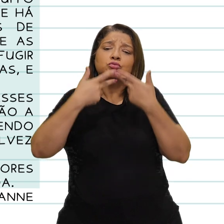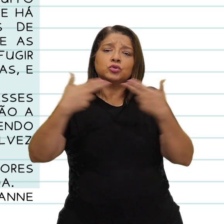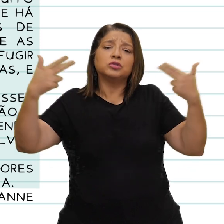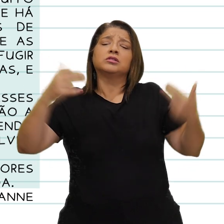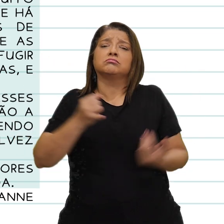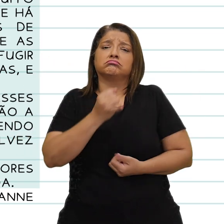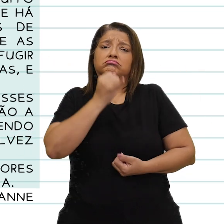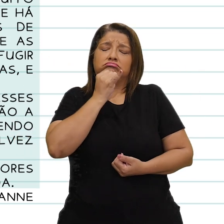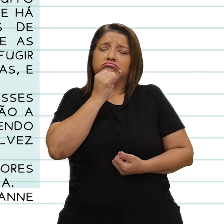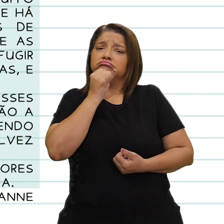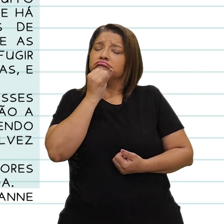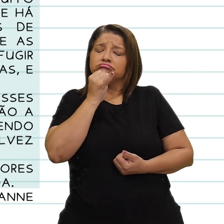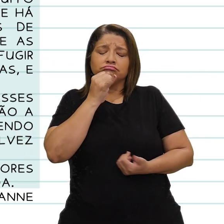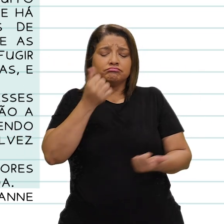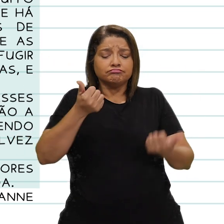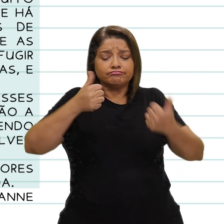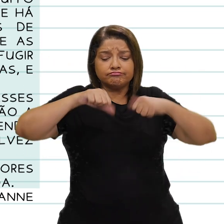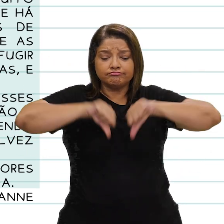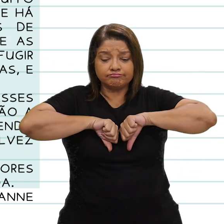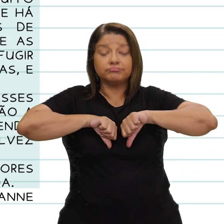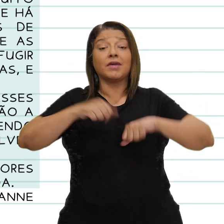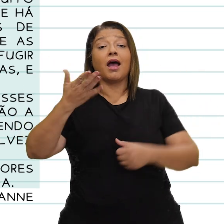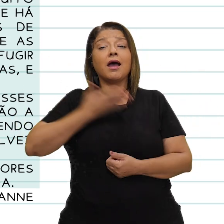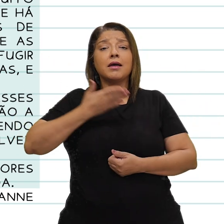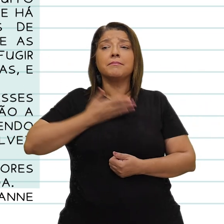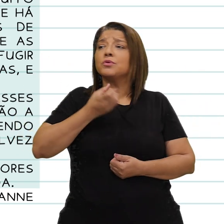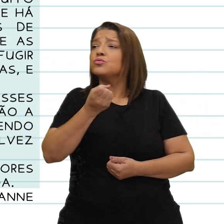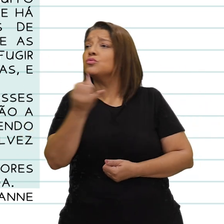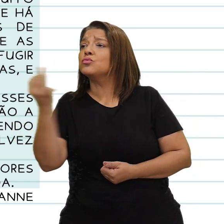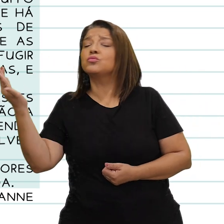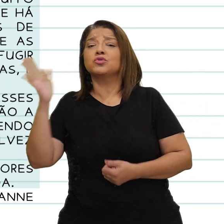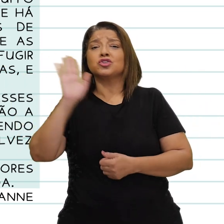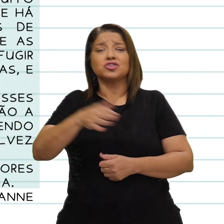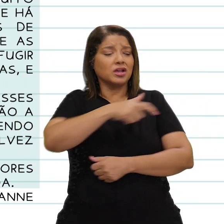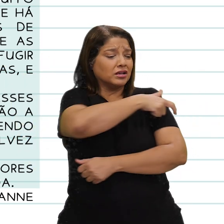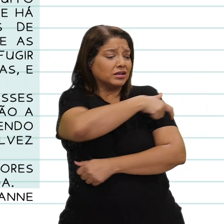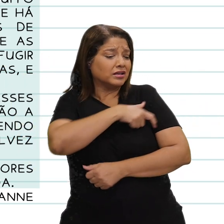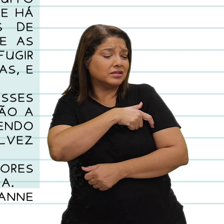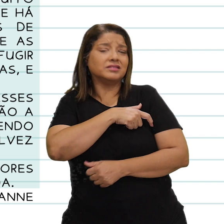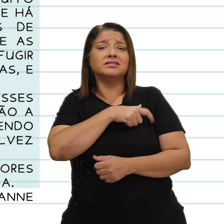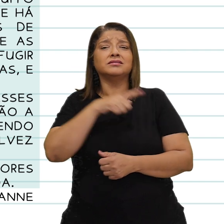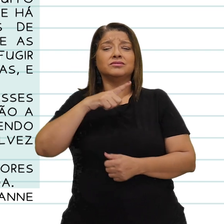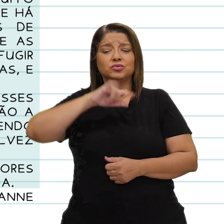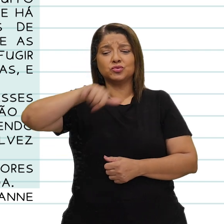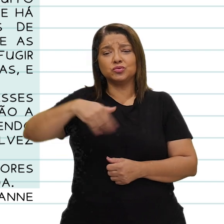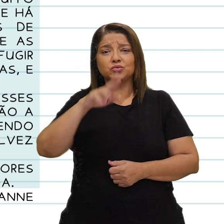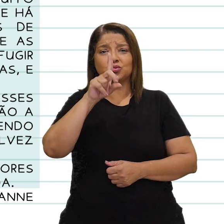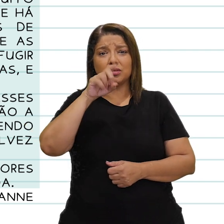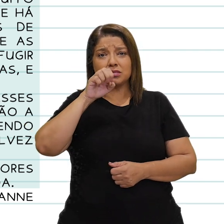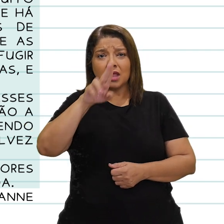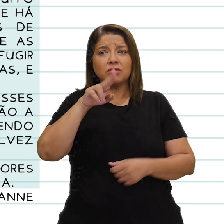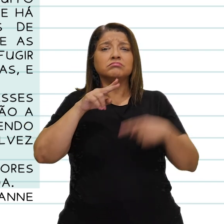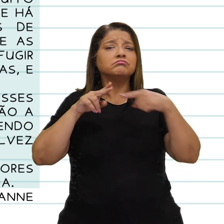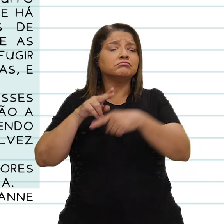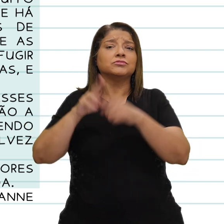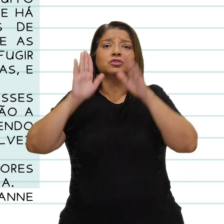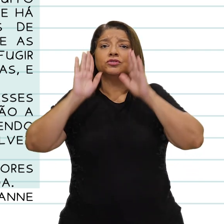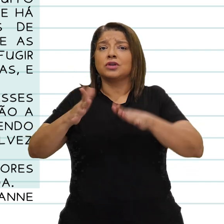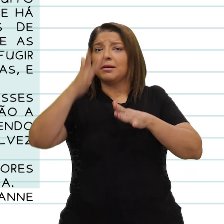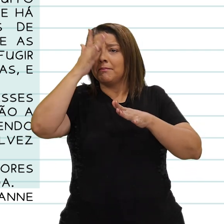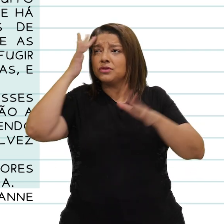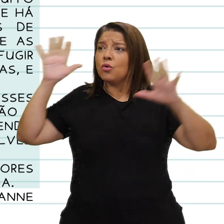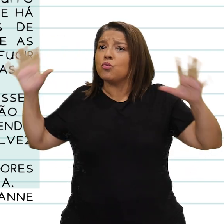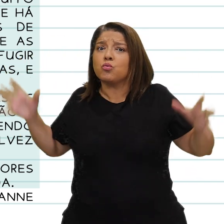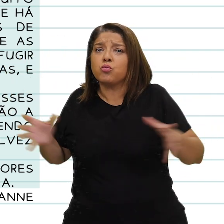a contar. Nossos muitos amigos e conhecidos judeus estão sendo levados aos montes. A Gestapo está